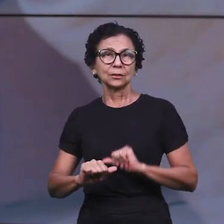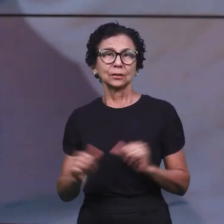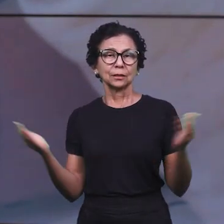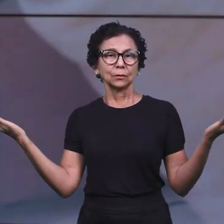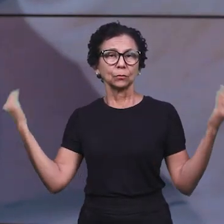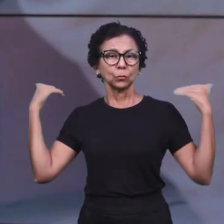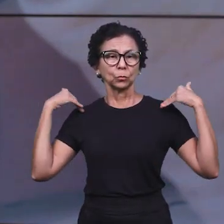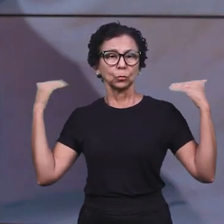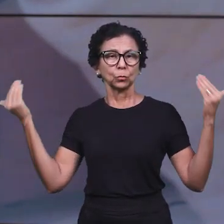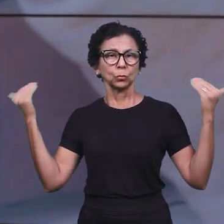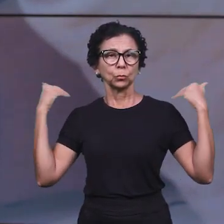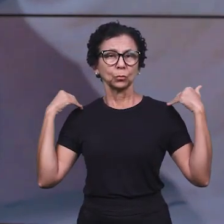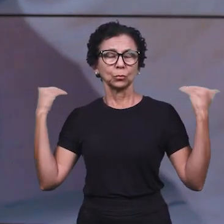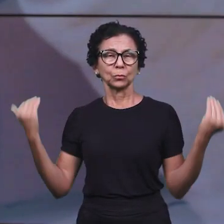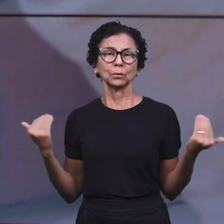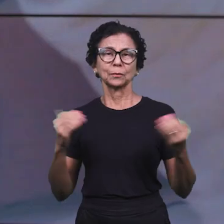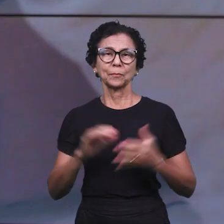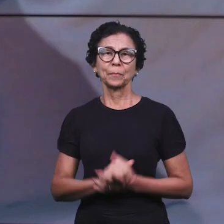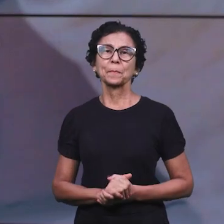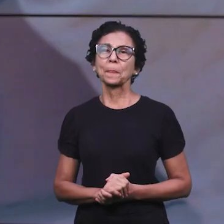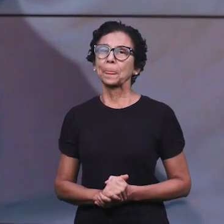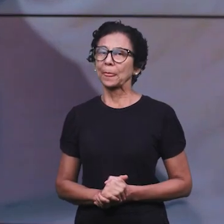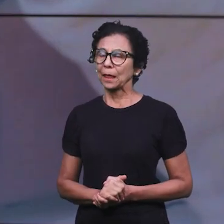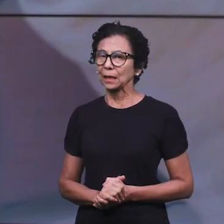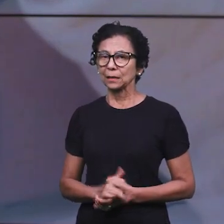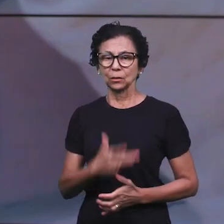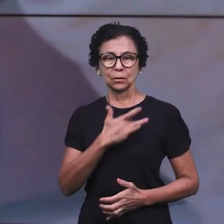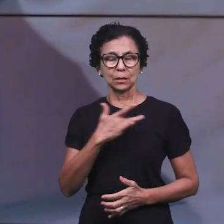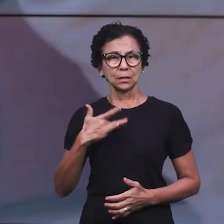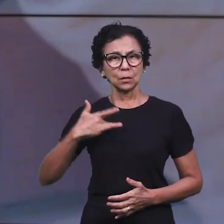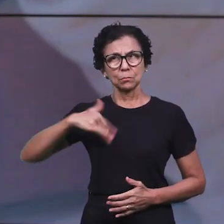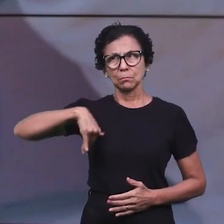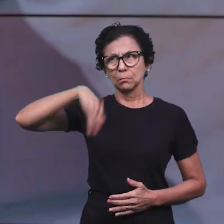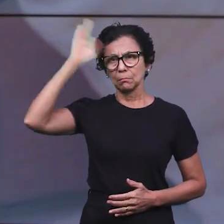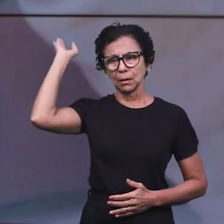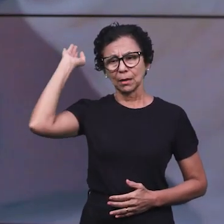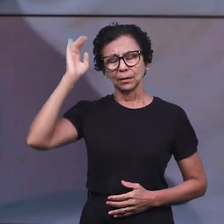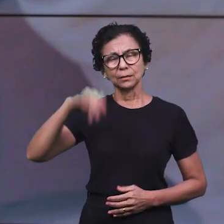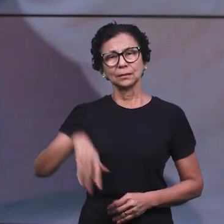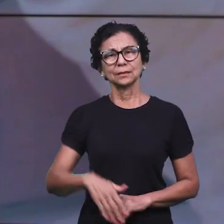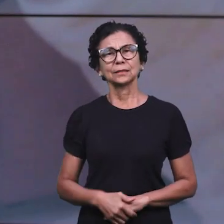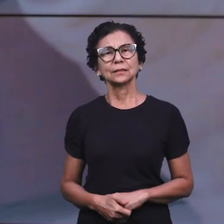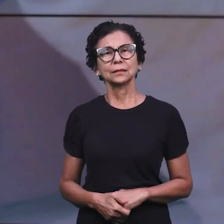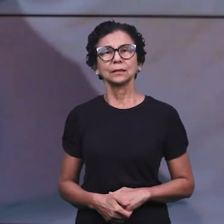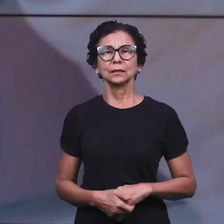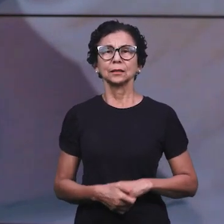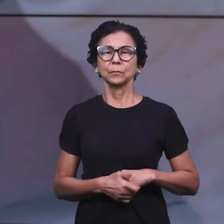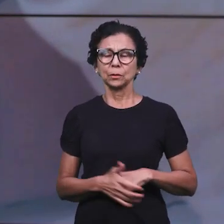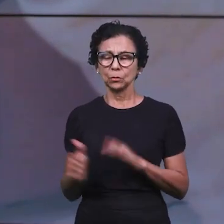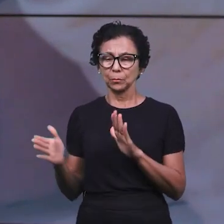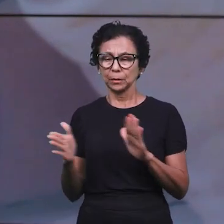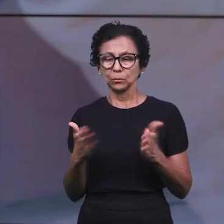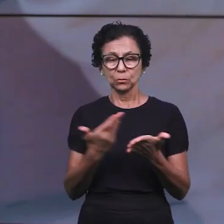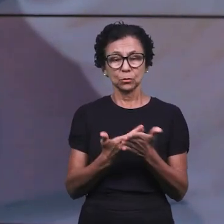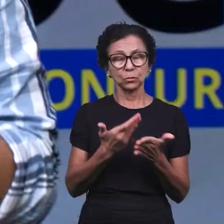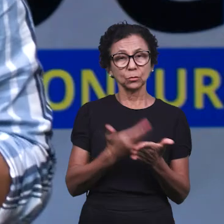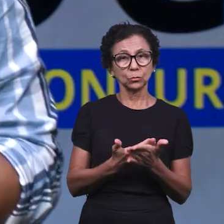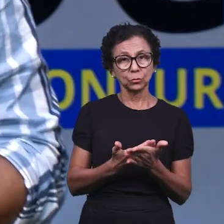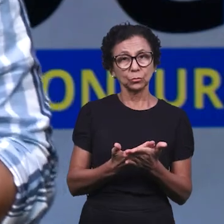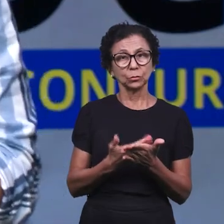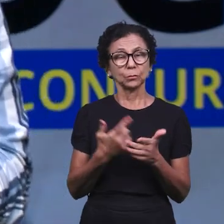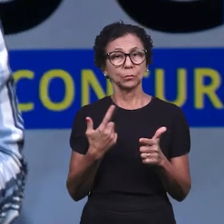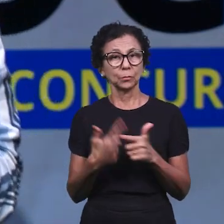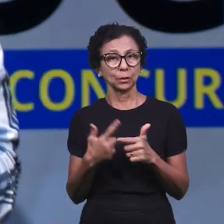Então, você vai ter ganhos diretos na sua saúde e também na sua jornada de estudos. Por quê? A